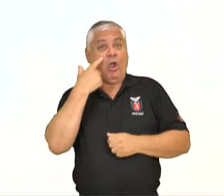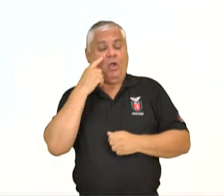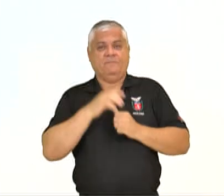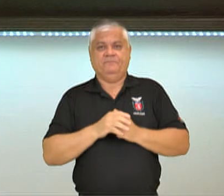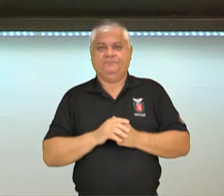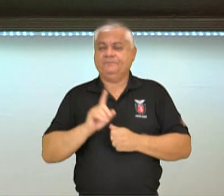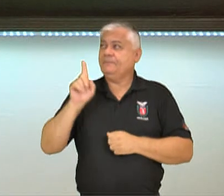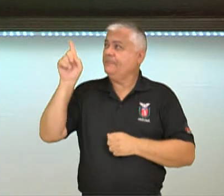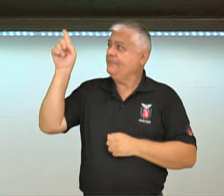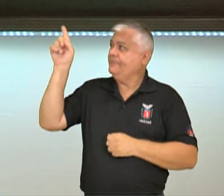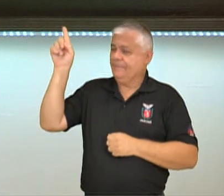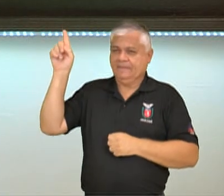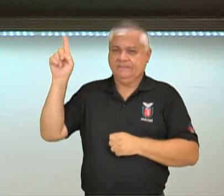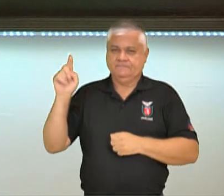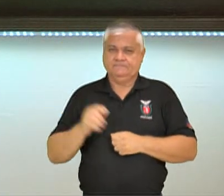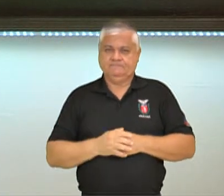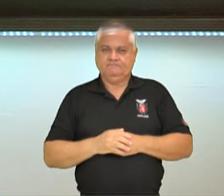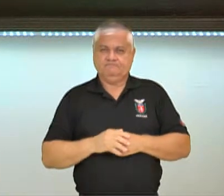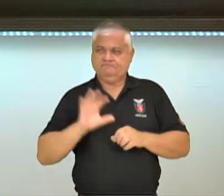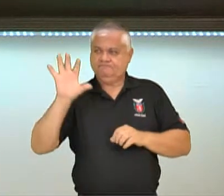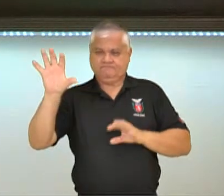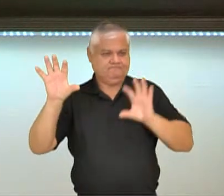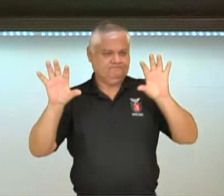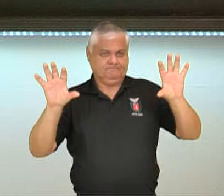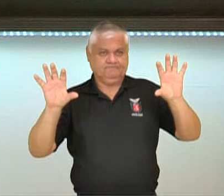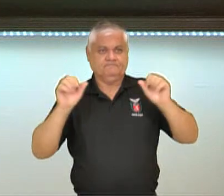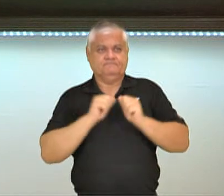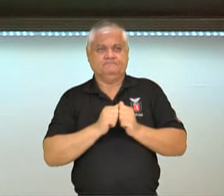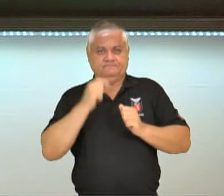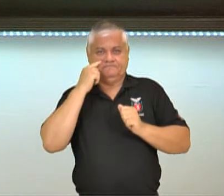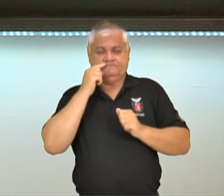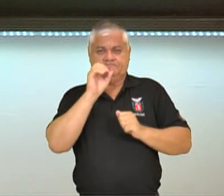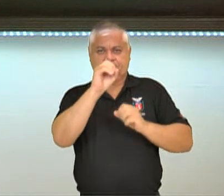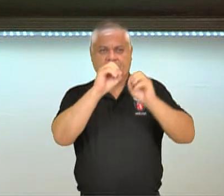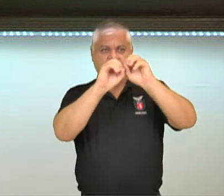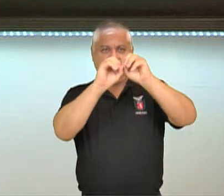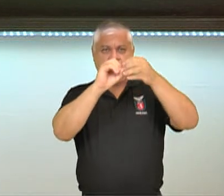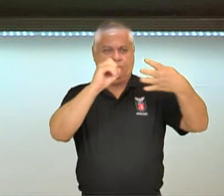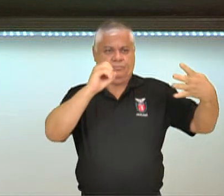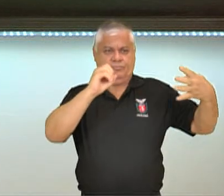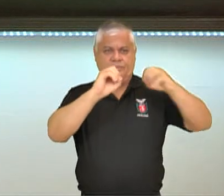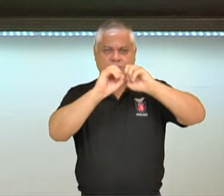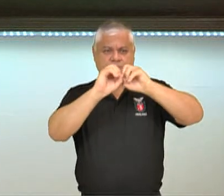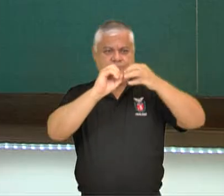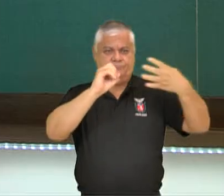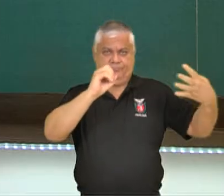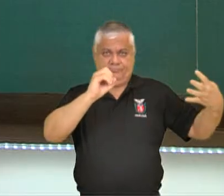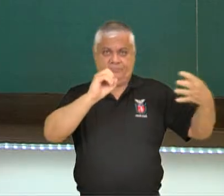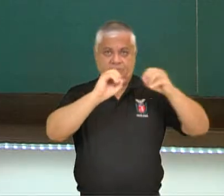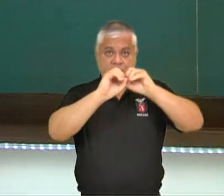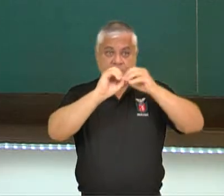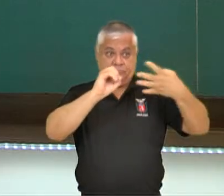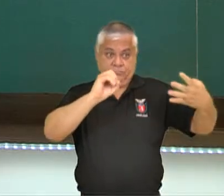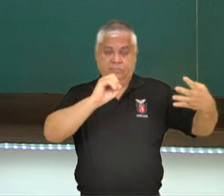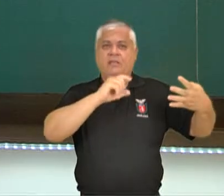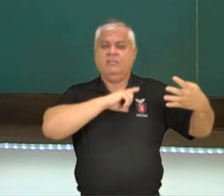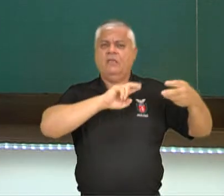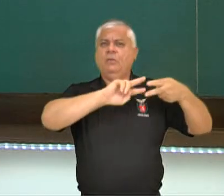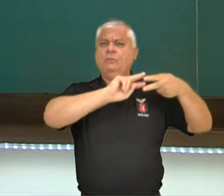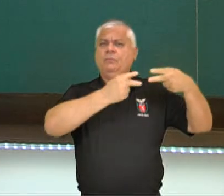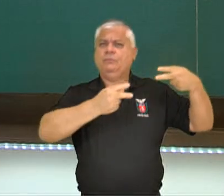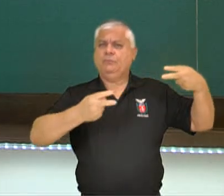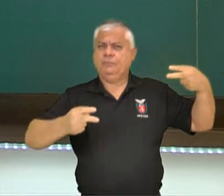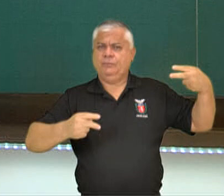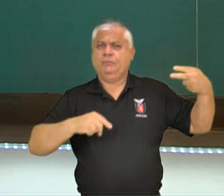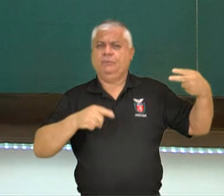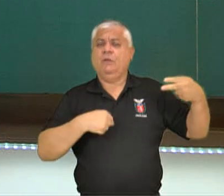tem aqui dois desenhos para vocês. O primeiro aqui está mostrando, então, que diferentes genes resultam em